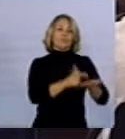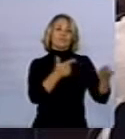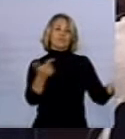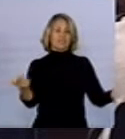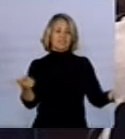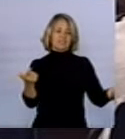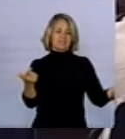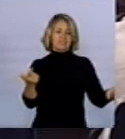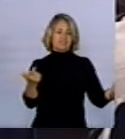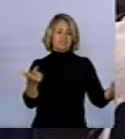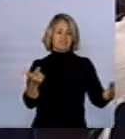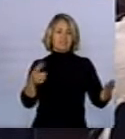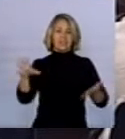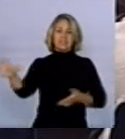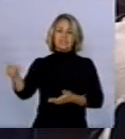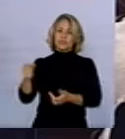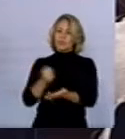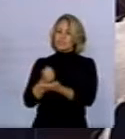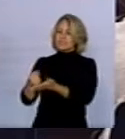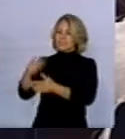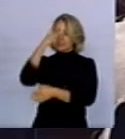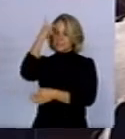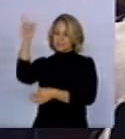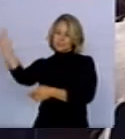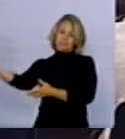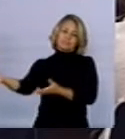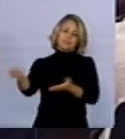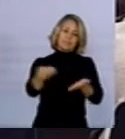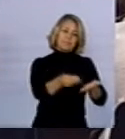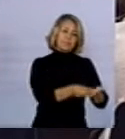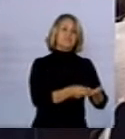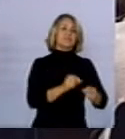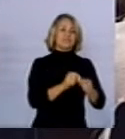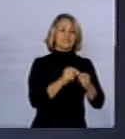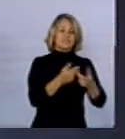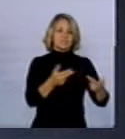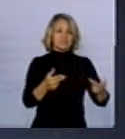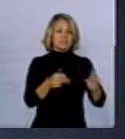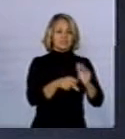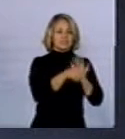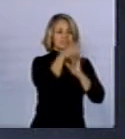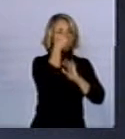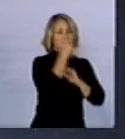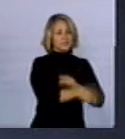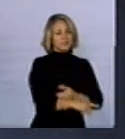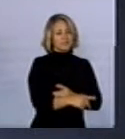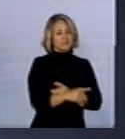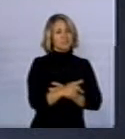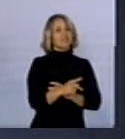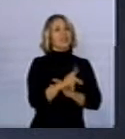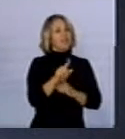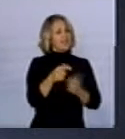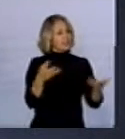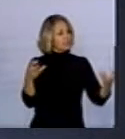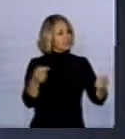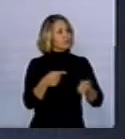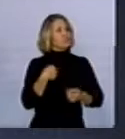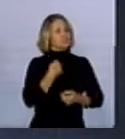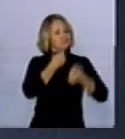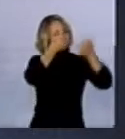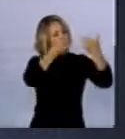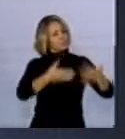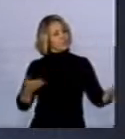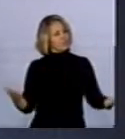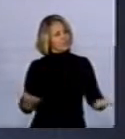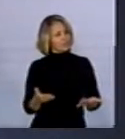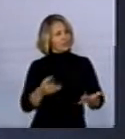talento artístico num programa de auditório feito com recursos modestos. É disso que se trata. É disso que estamos falando.